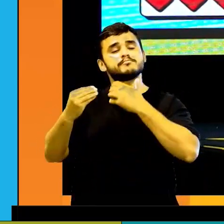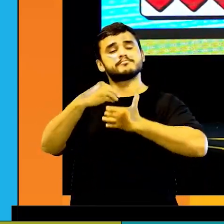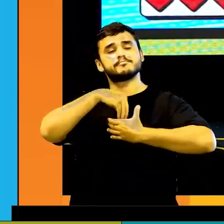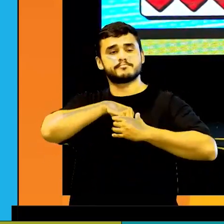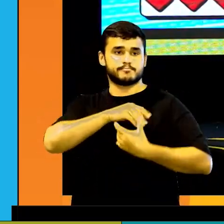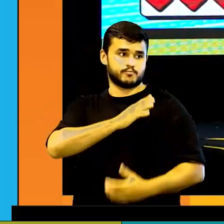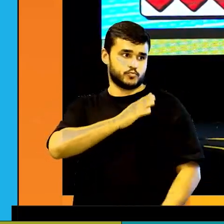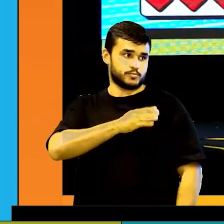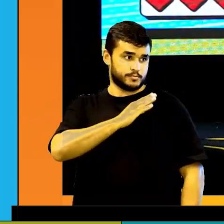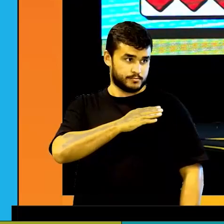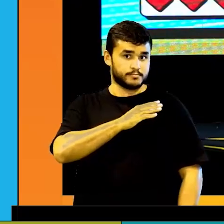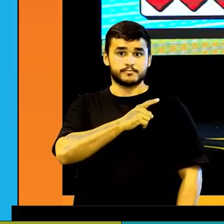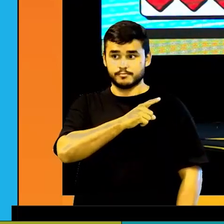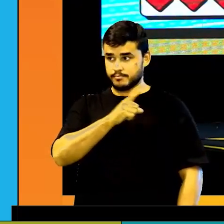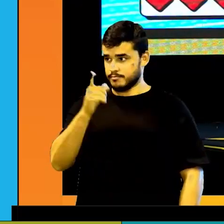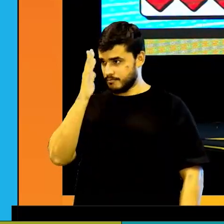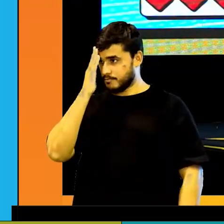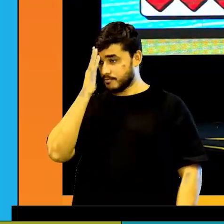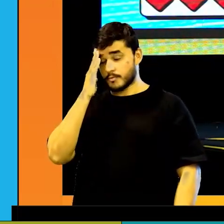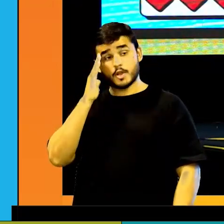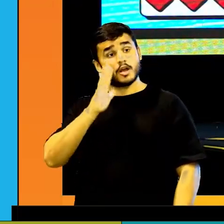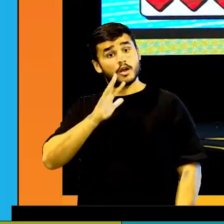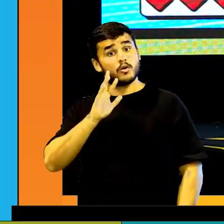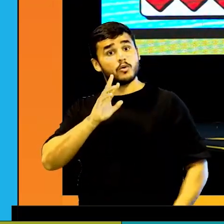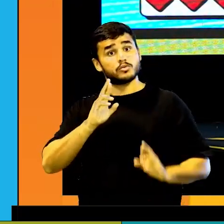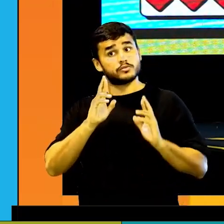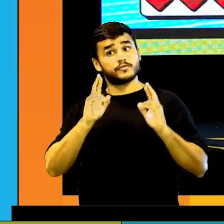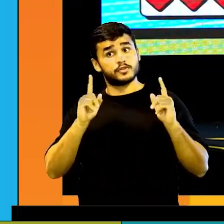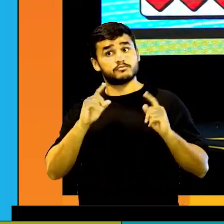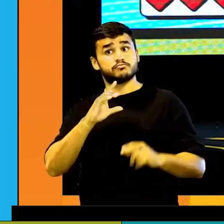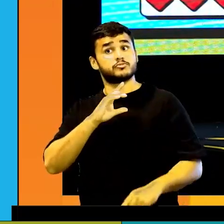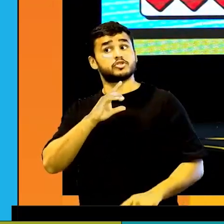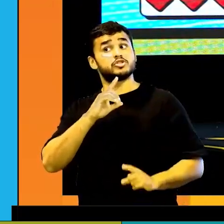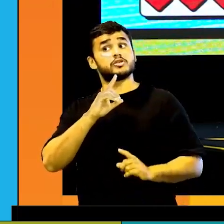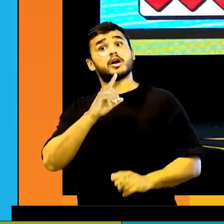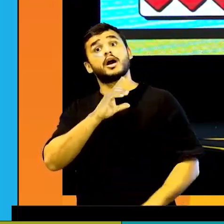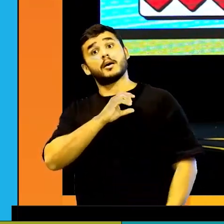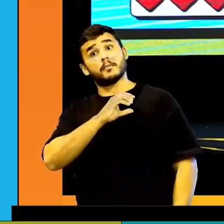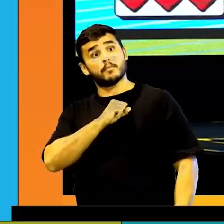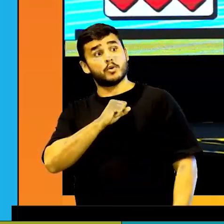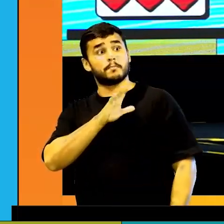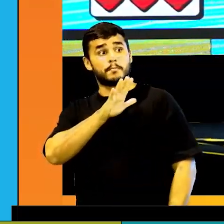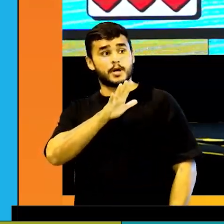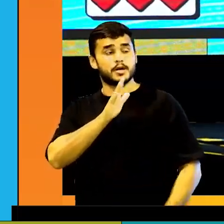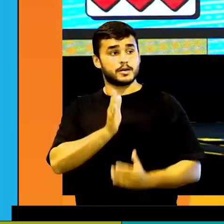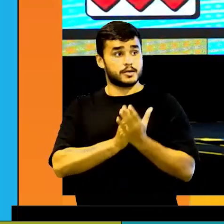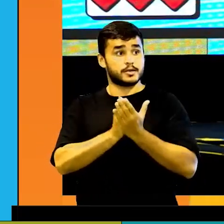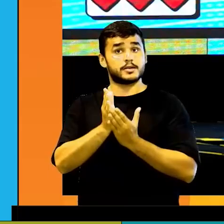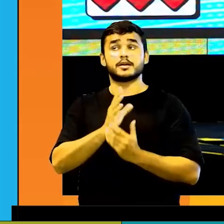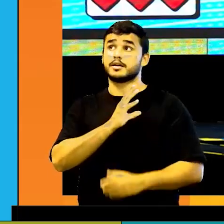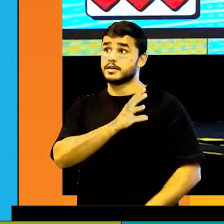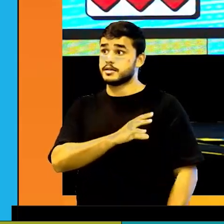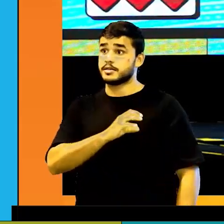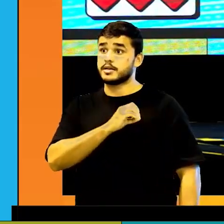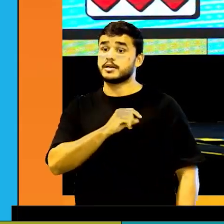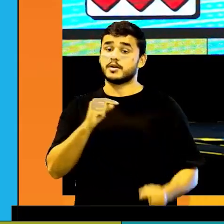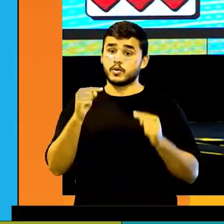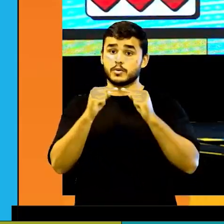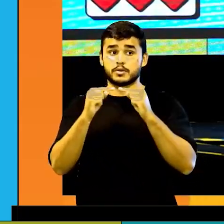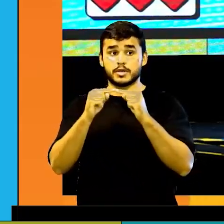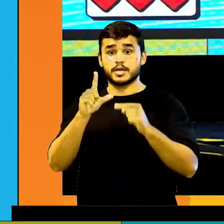gente, viu? Aí já é outra forma de amor, mas é amor. E se amor é lirismo, se amor é